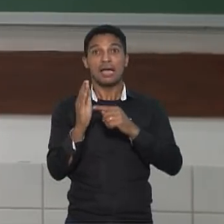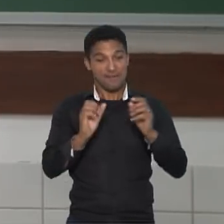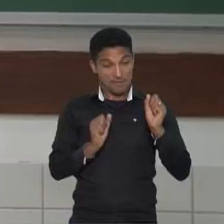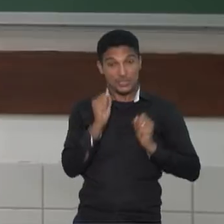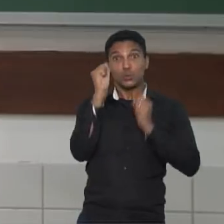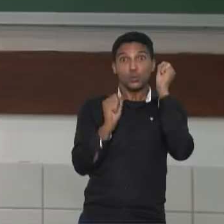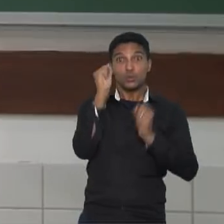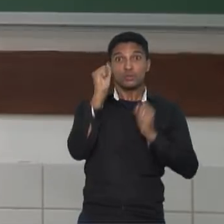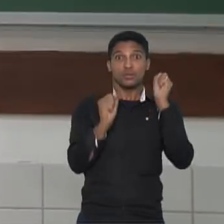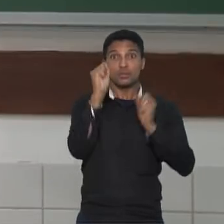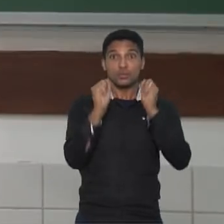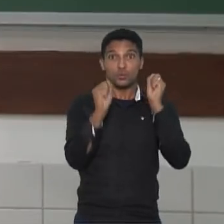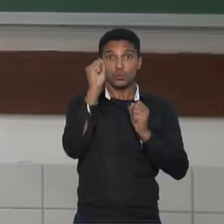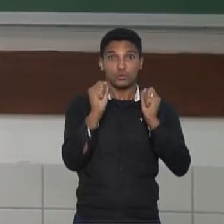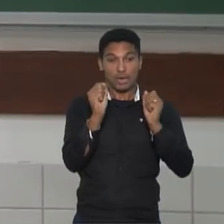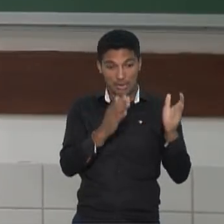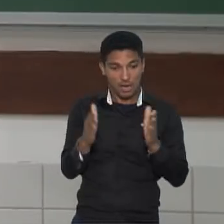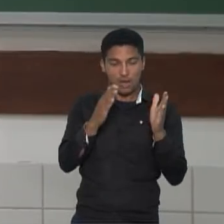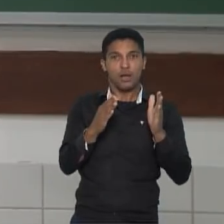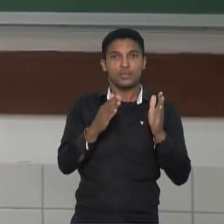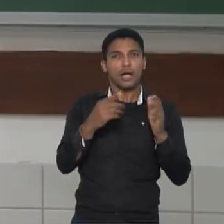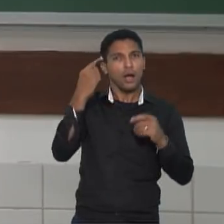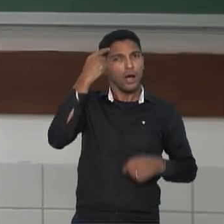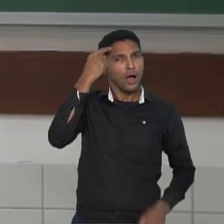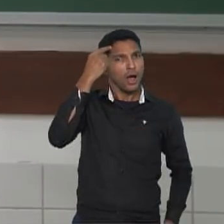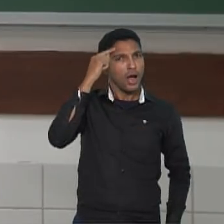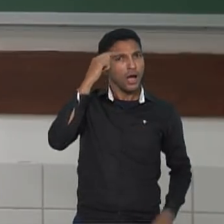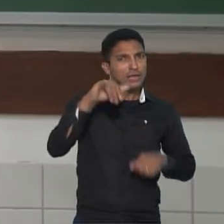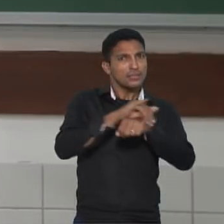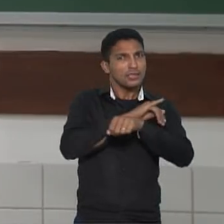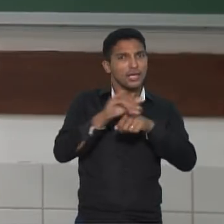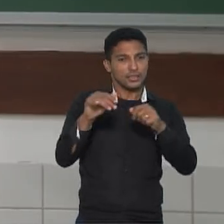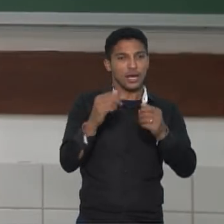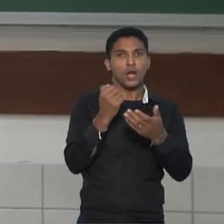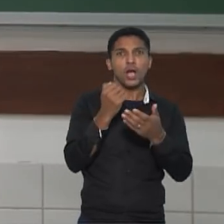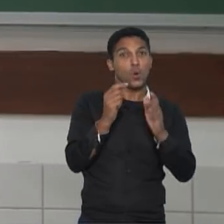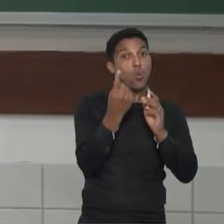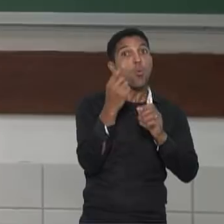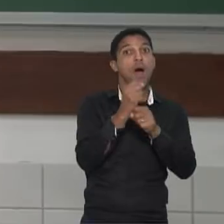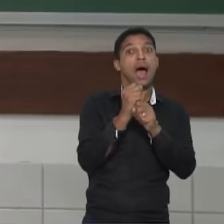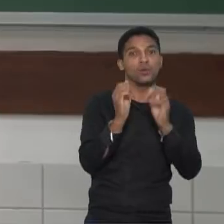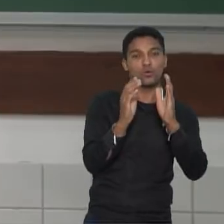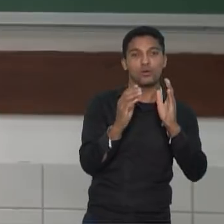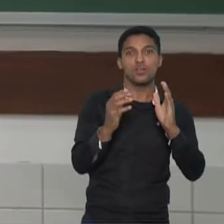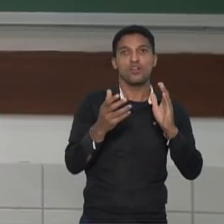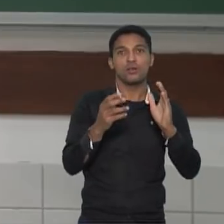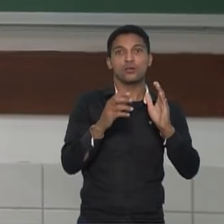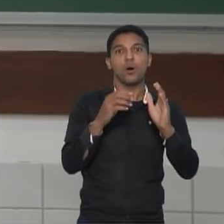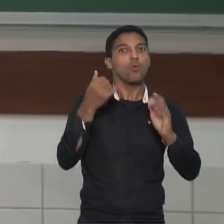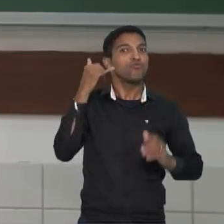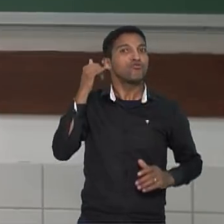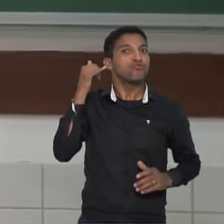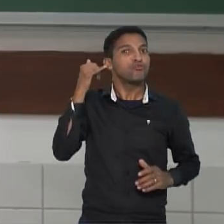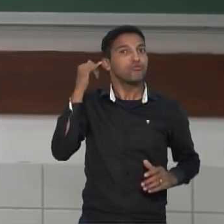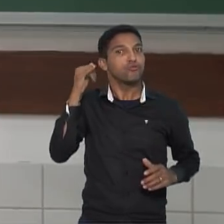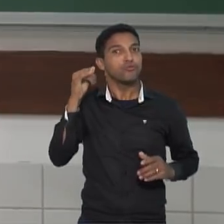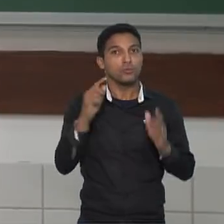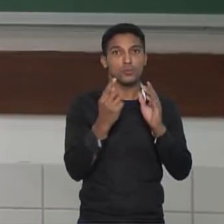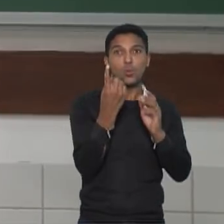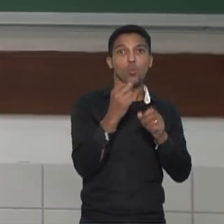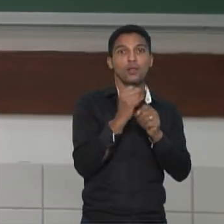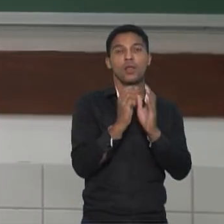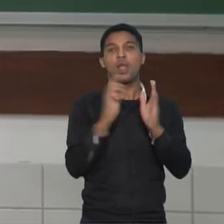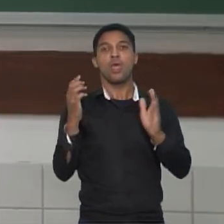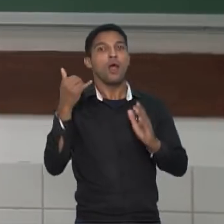mesma funcionalidade que ele tinha agora, porque aí quem comprou vai precisar comprar outro, e aí fortalecendo a nossa indústria,